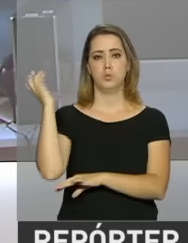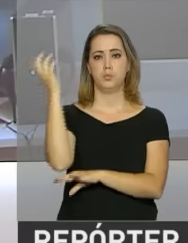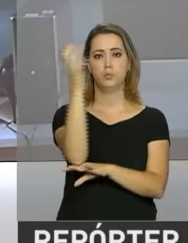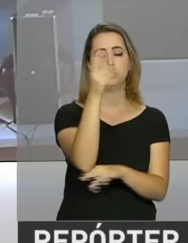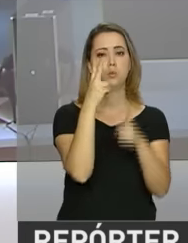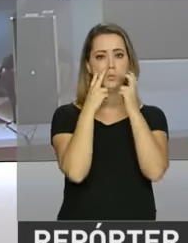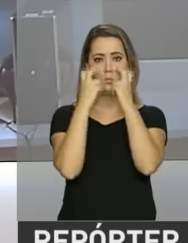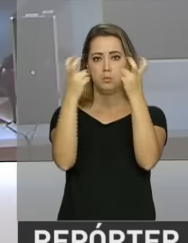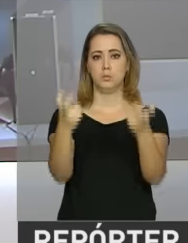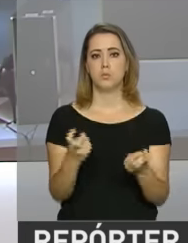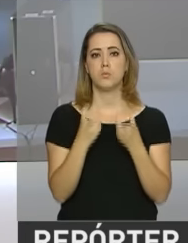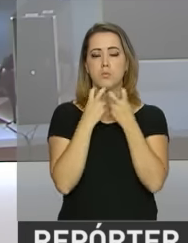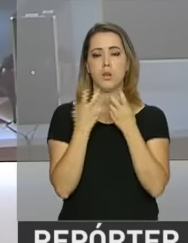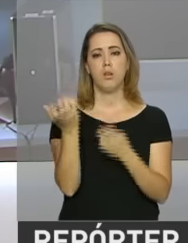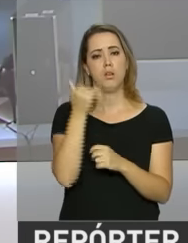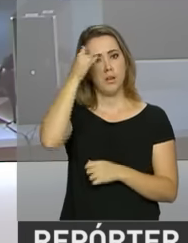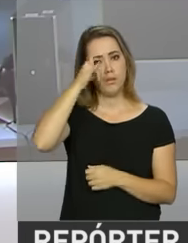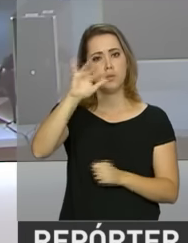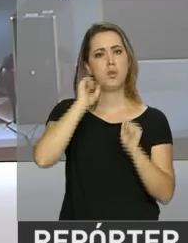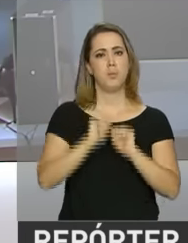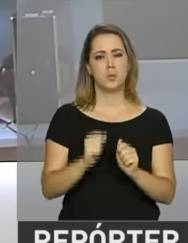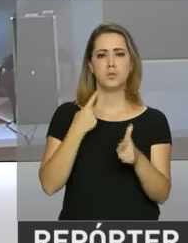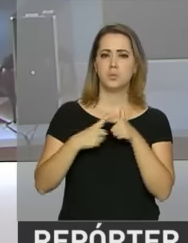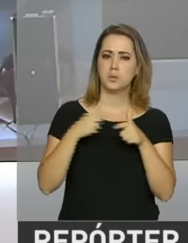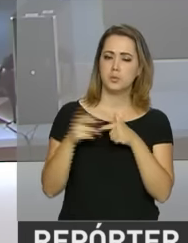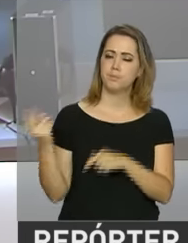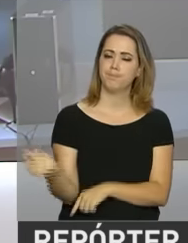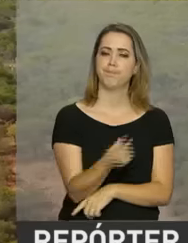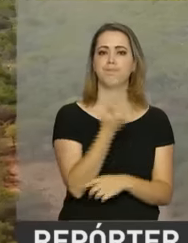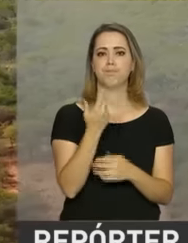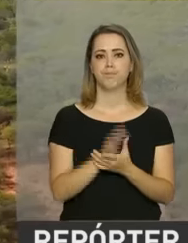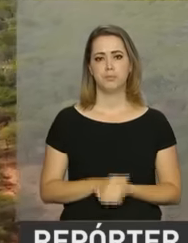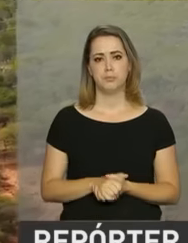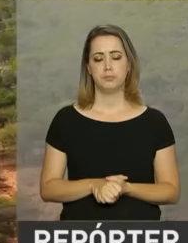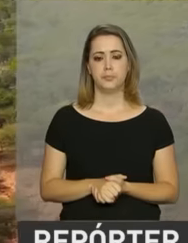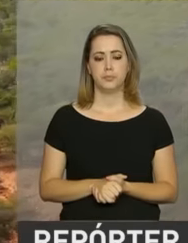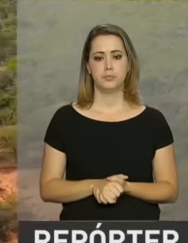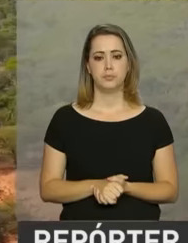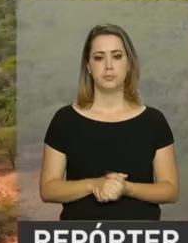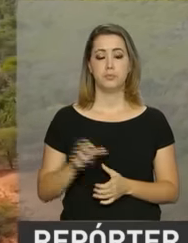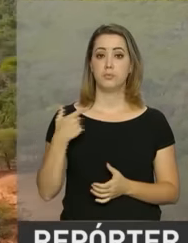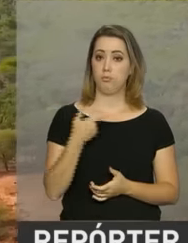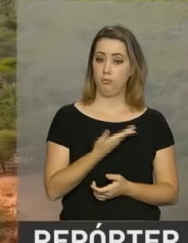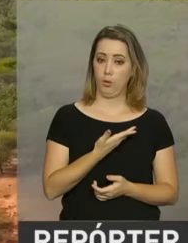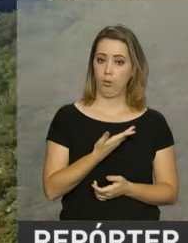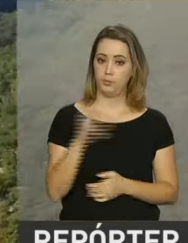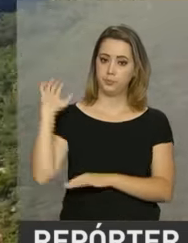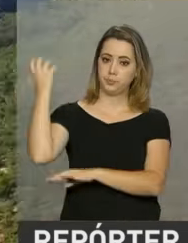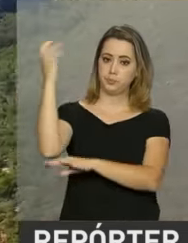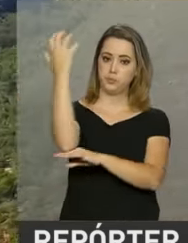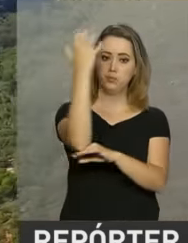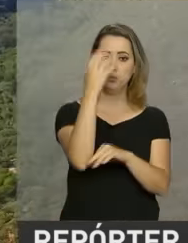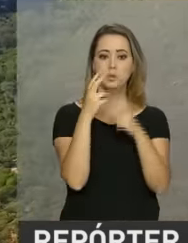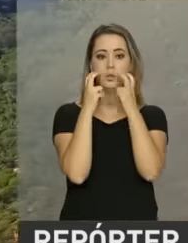firmada nesta quarta-feira quer evitar possíveis crises financeiras o Parque Nacional da Serra da capivara